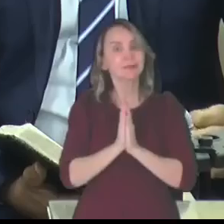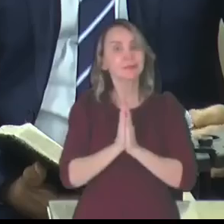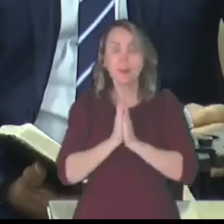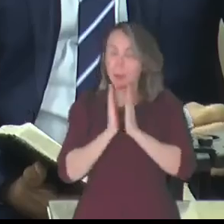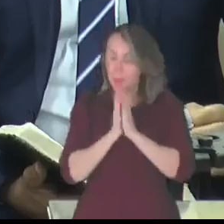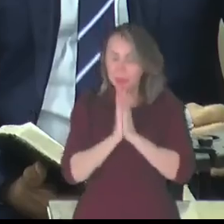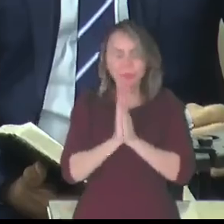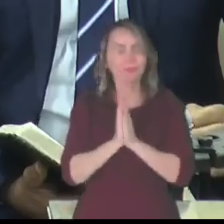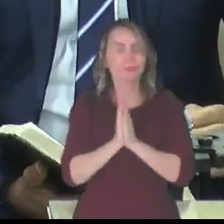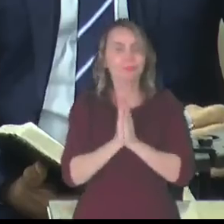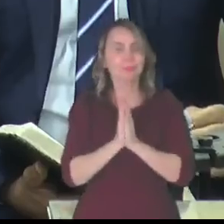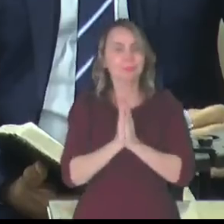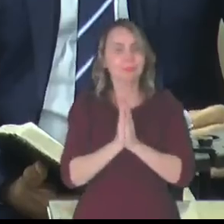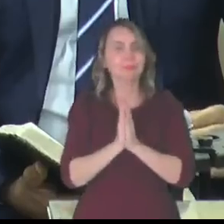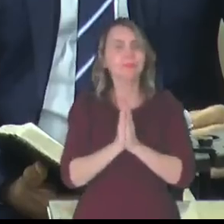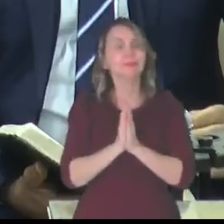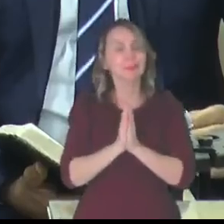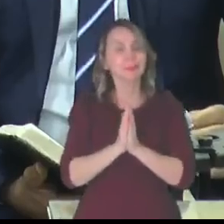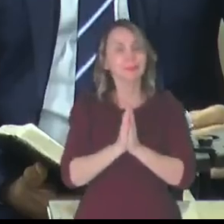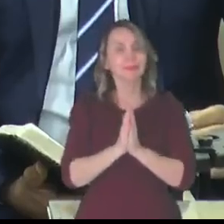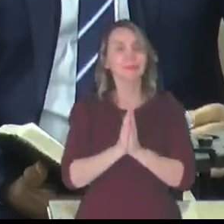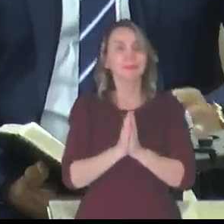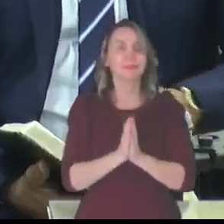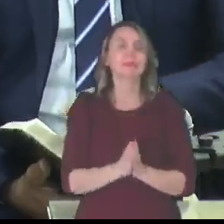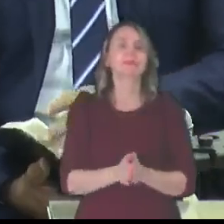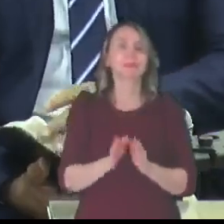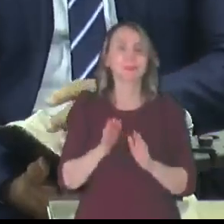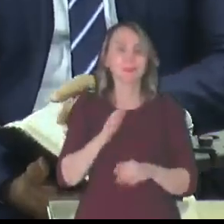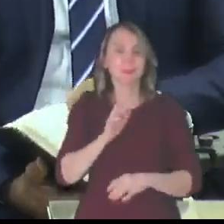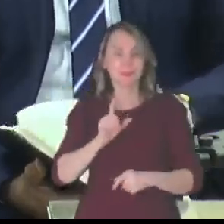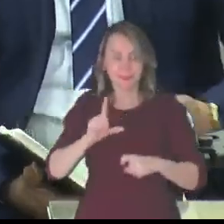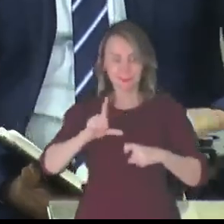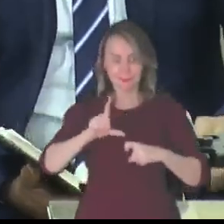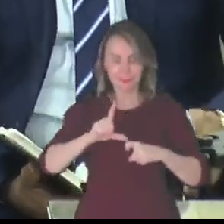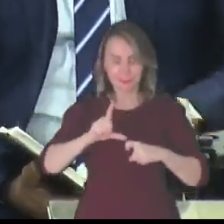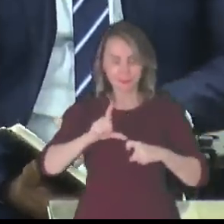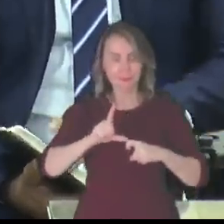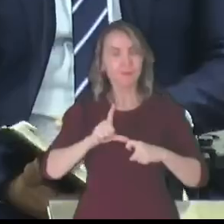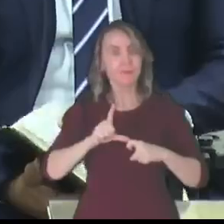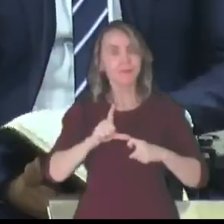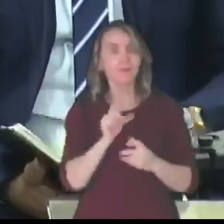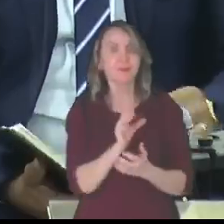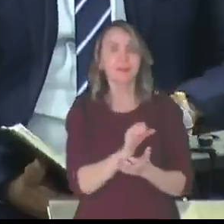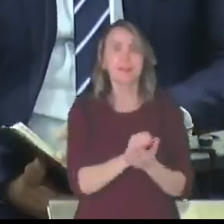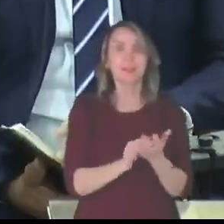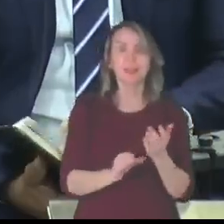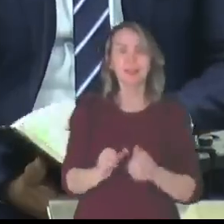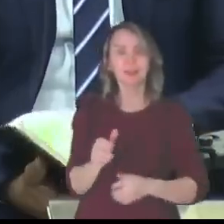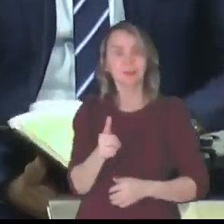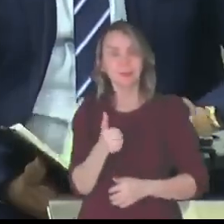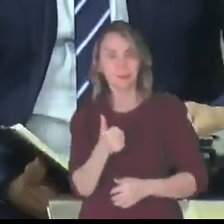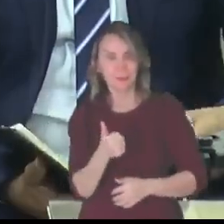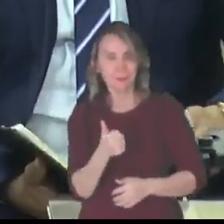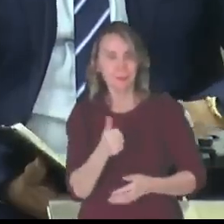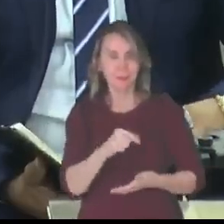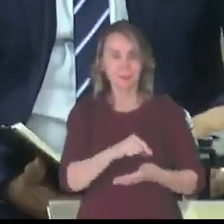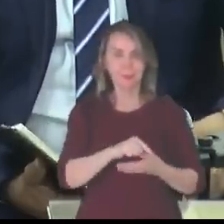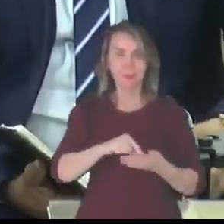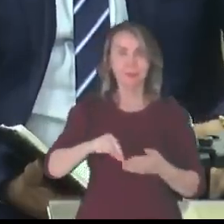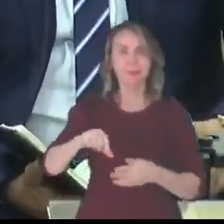orações Vamos ver isso mais adiante Evangelho de São Lucas Capítulo 1º Versículo 9 10